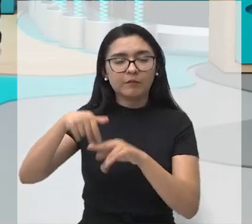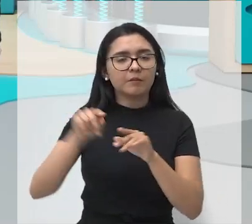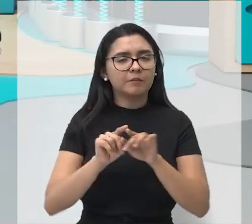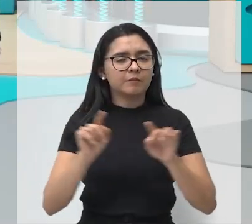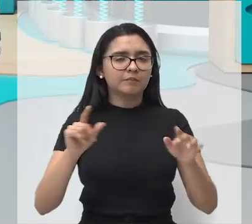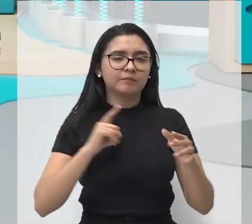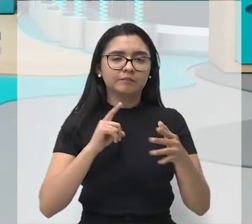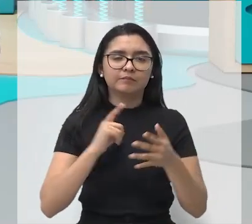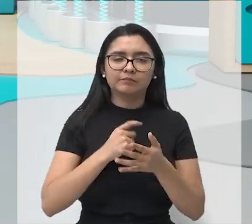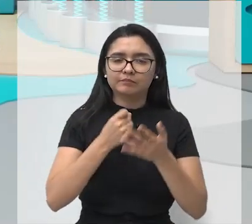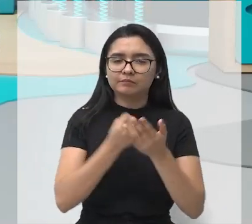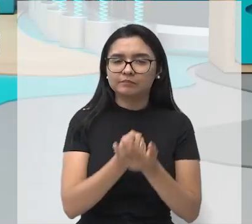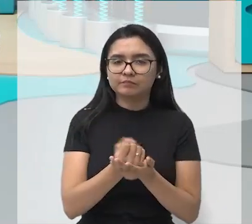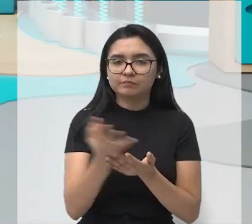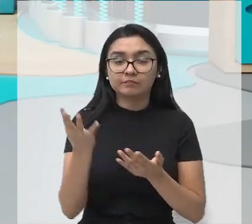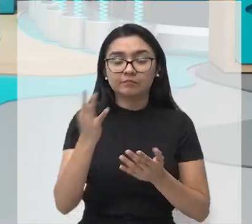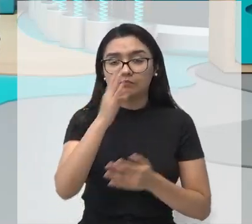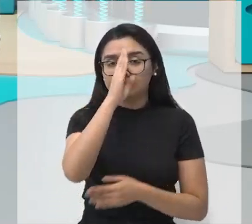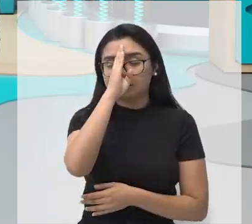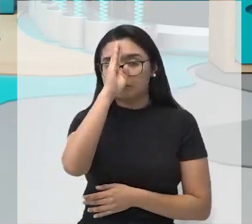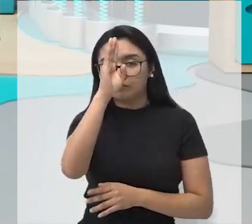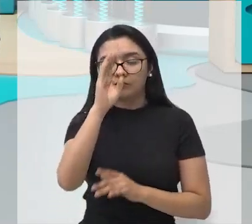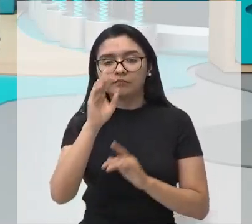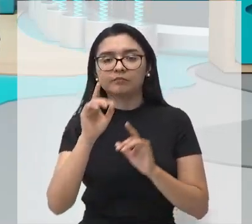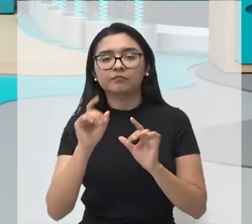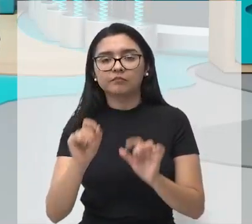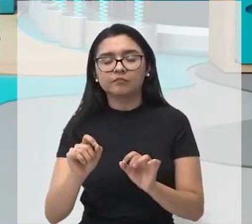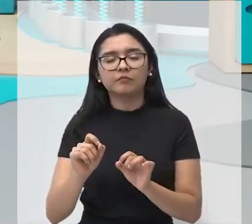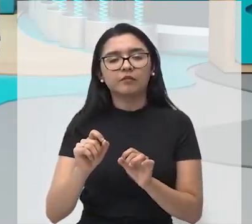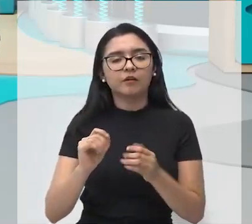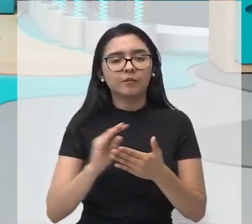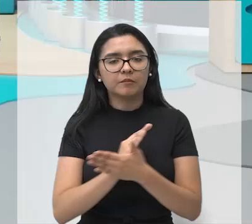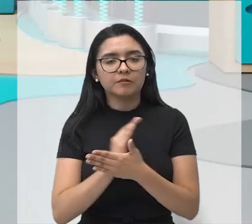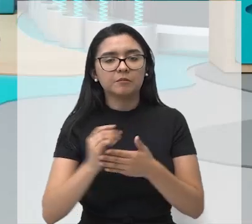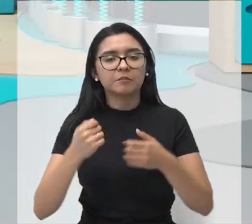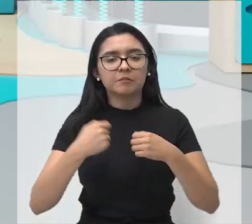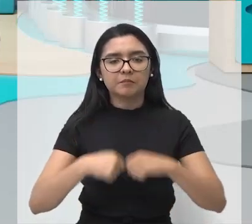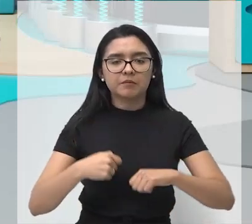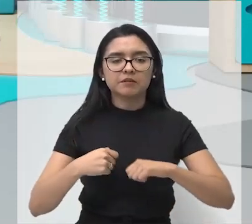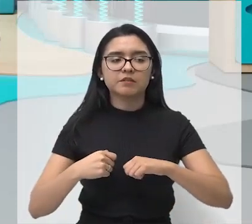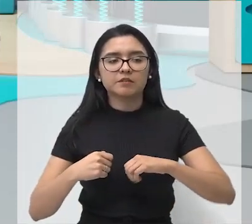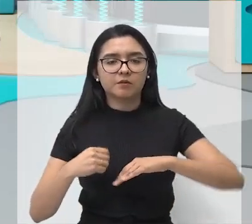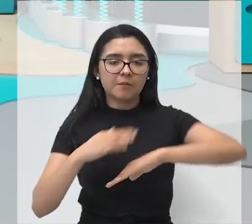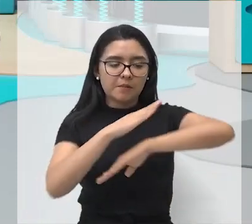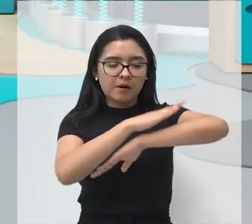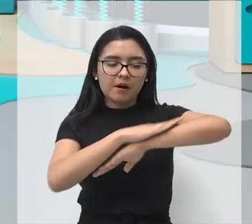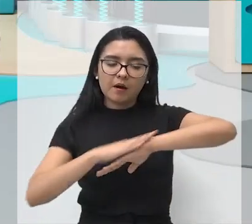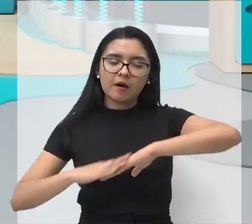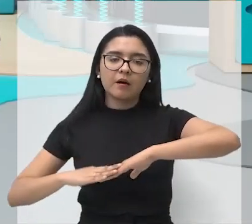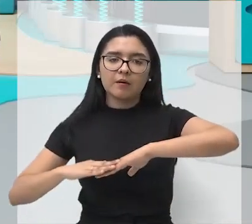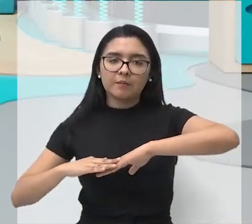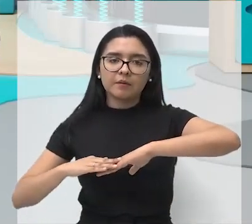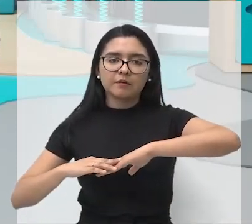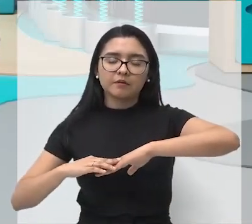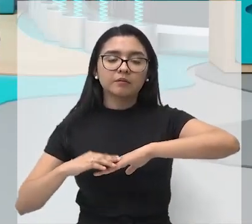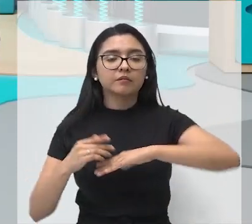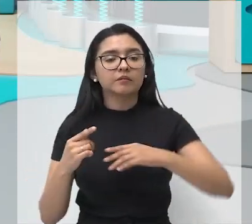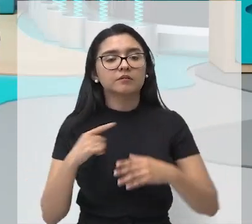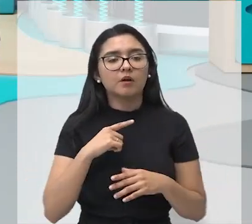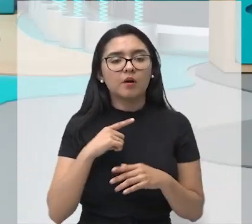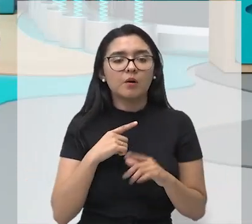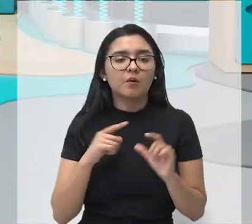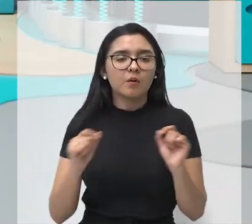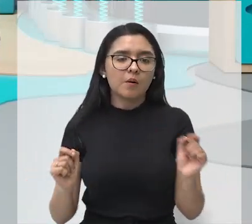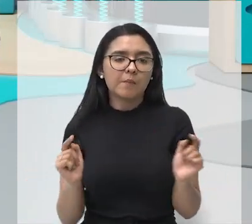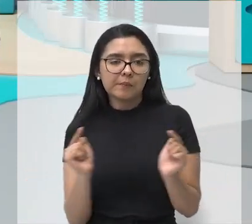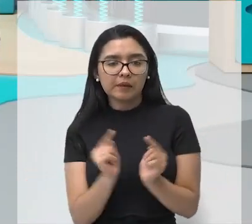existem muito mais, principalmente aquelas que precisam aí de uma rampa maior. Vocês estão vendo aí que as rampas, elas são pequenas,